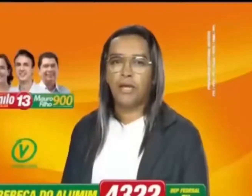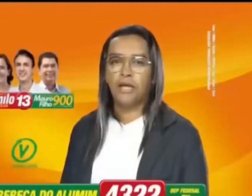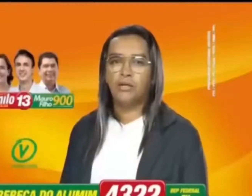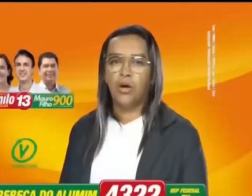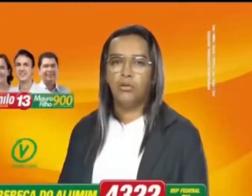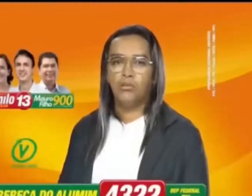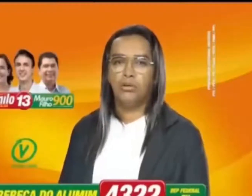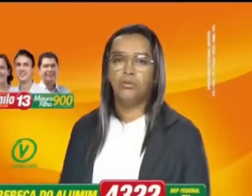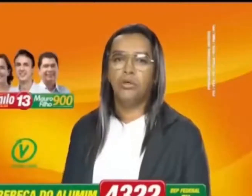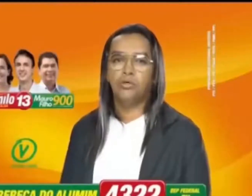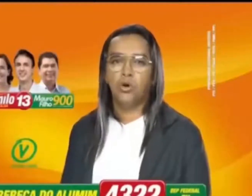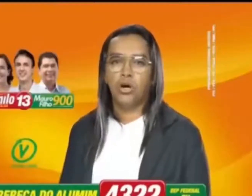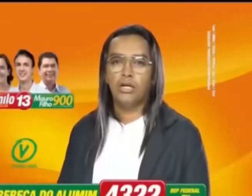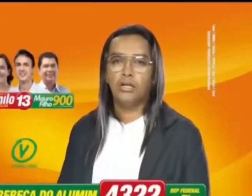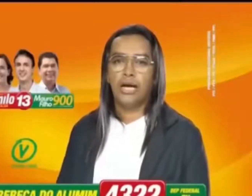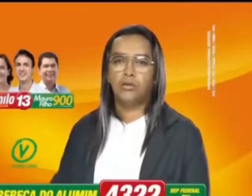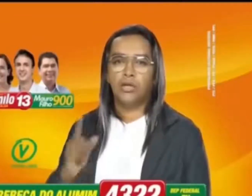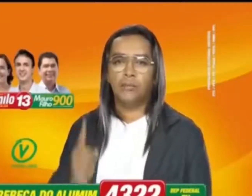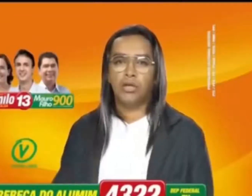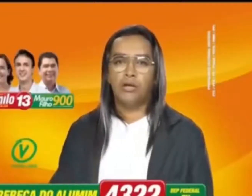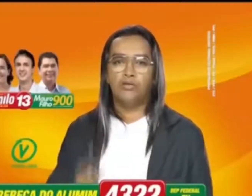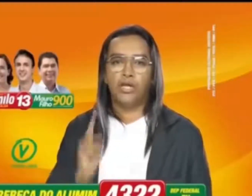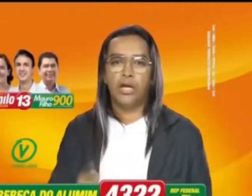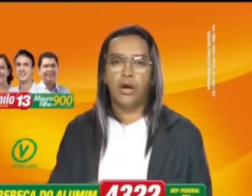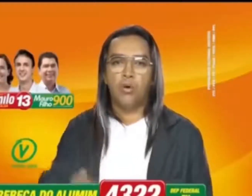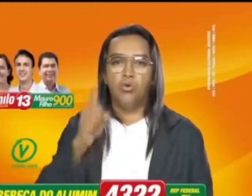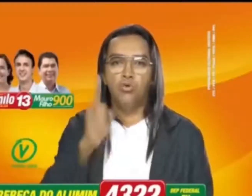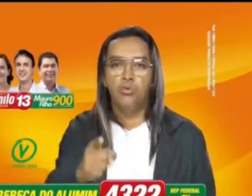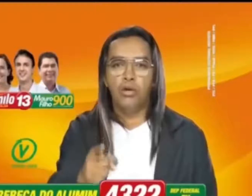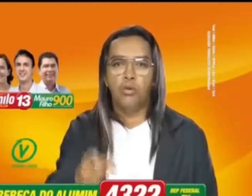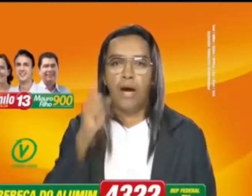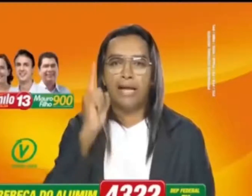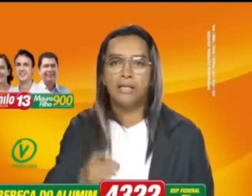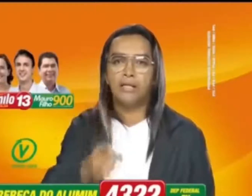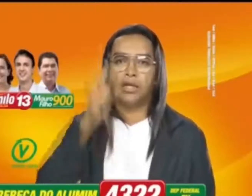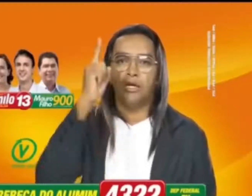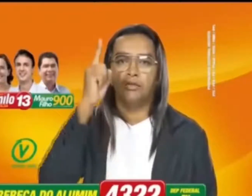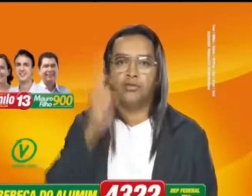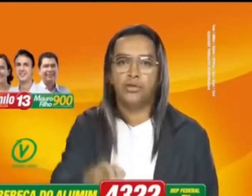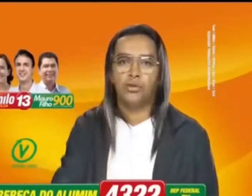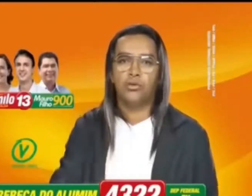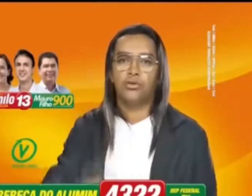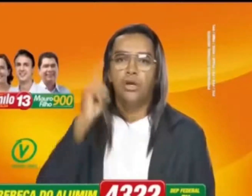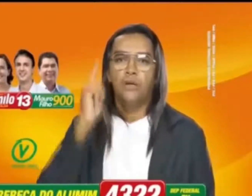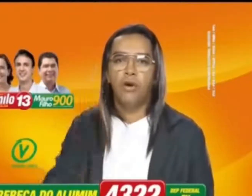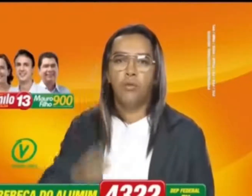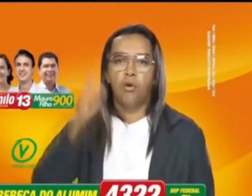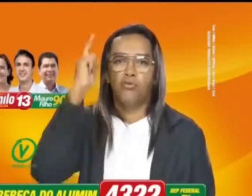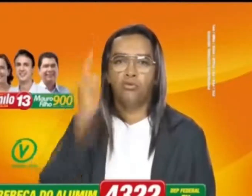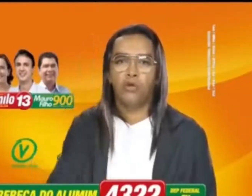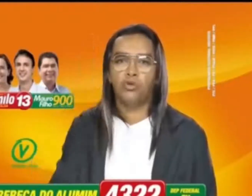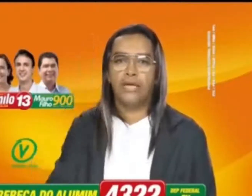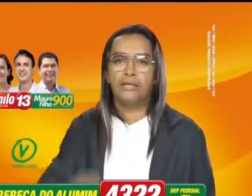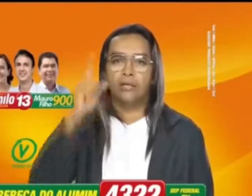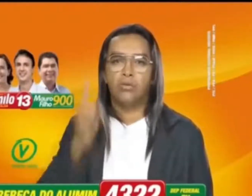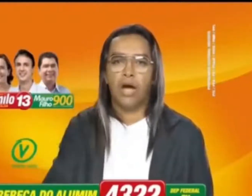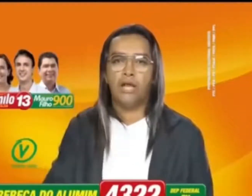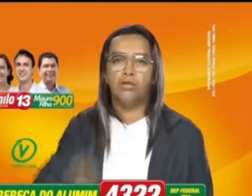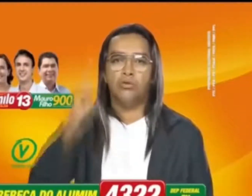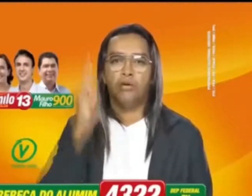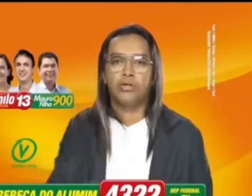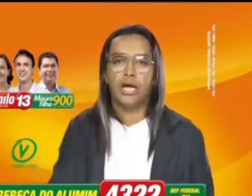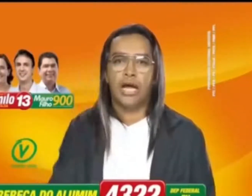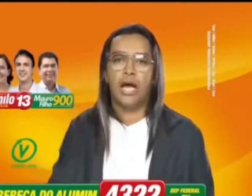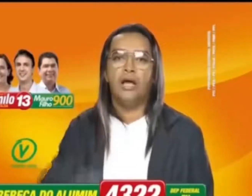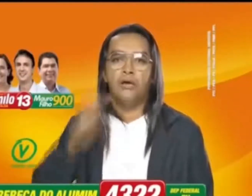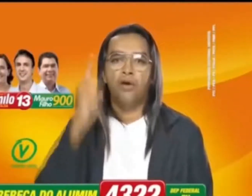Sou Perereca do Alumínio. Sou candidato a deputado federal com o número 4322. Meu povo, do meu Juazeiro, do